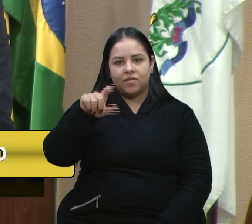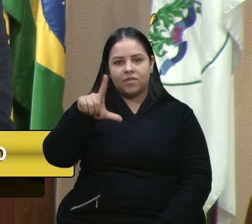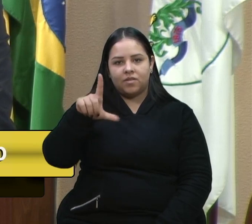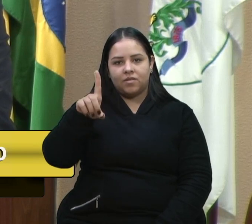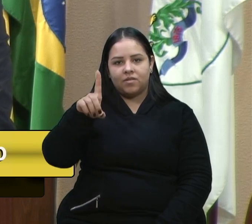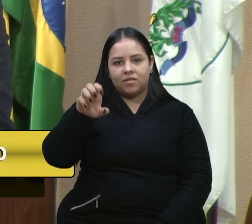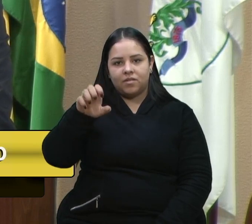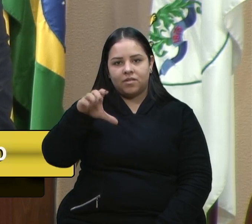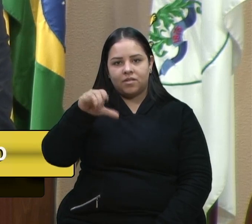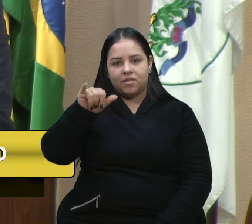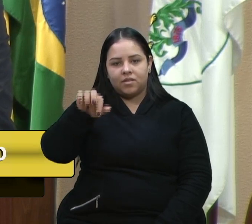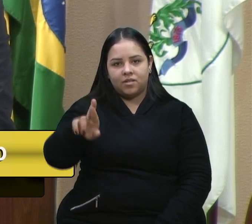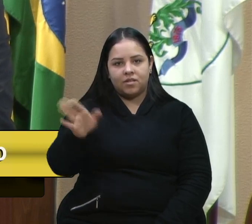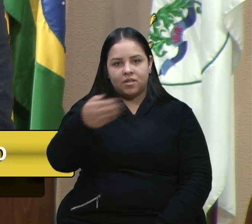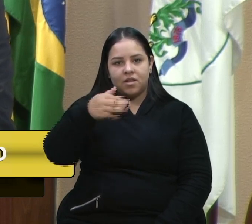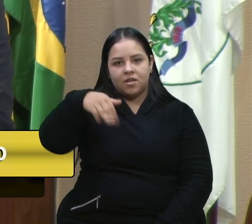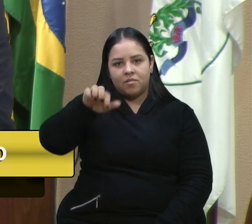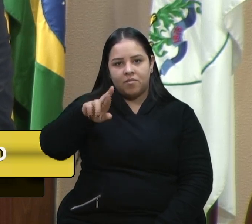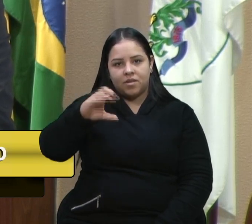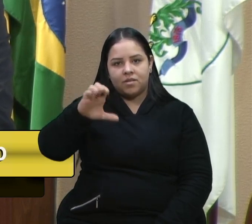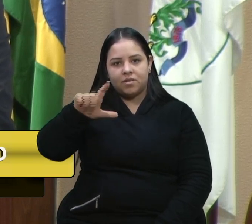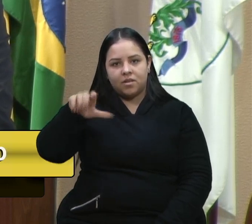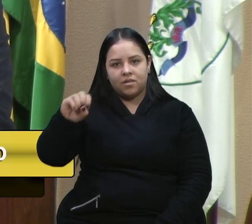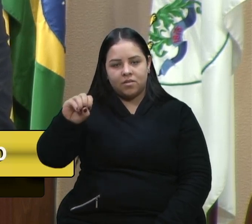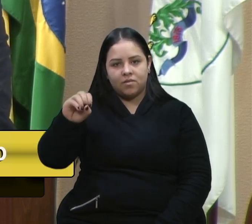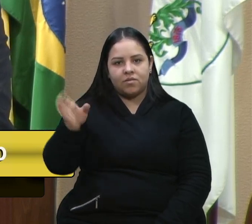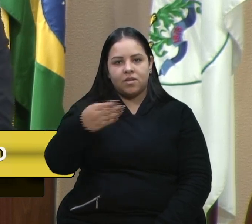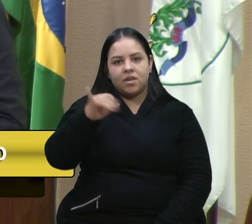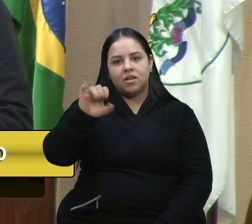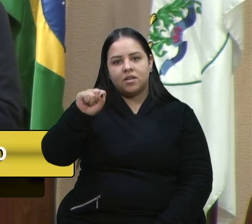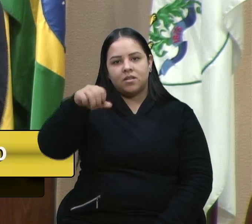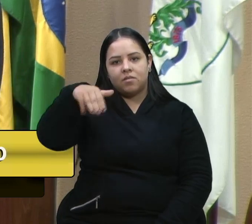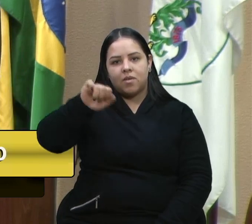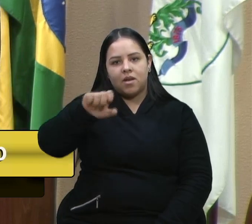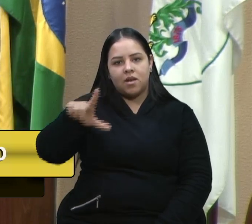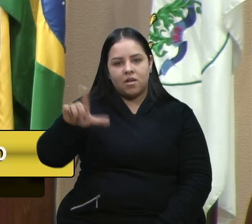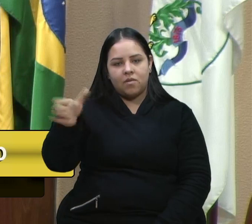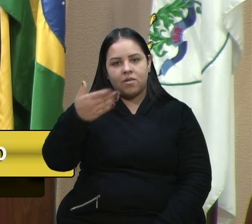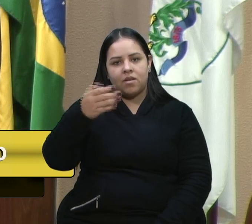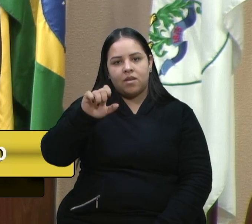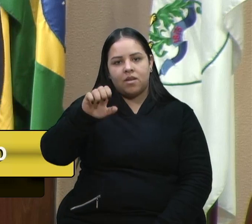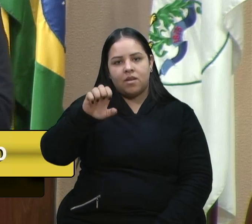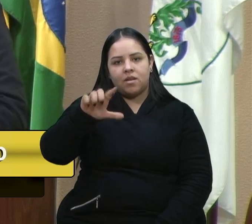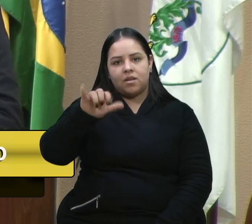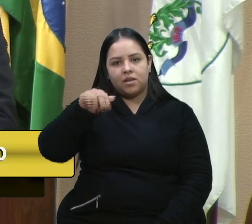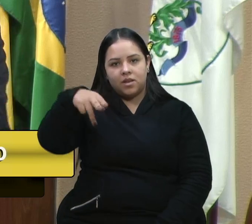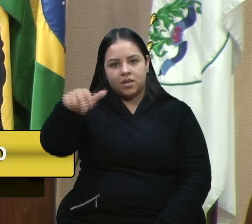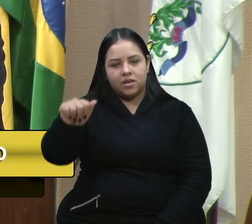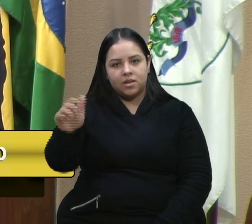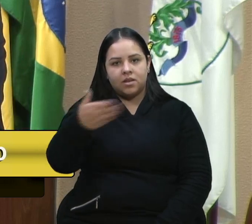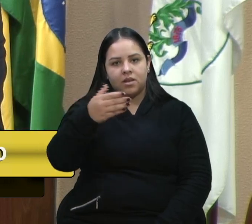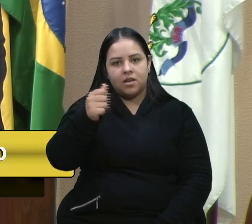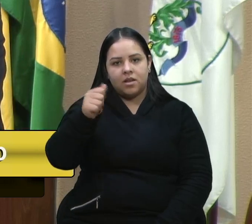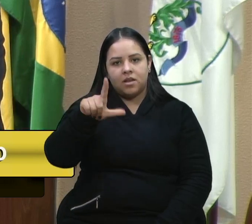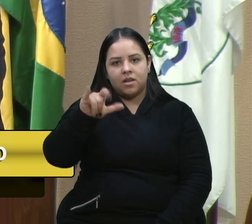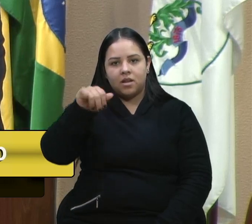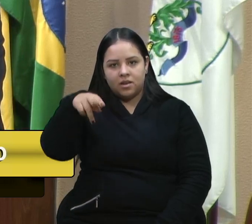Guzzo, Marcelo Molon, Ismael Isoton, Eliana Luza, Aline